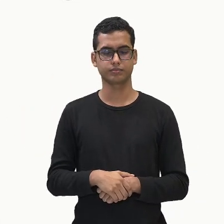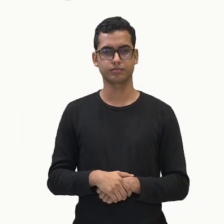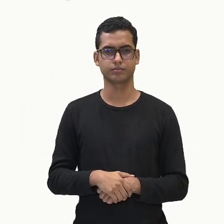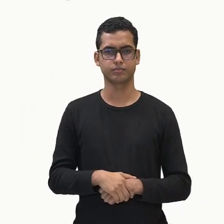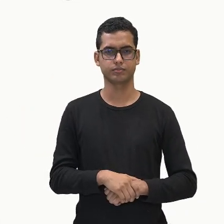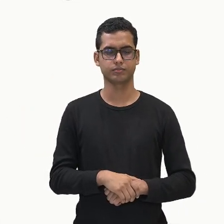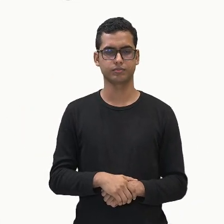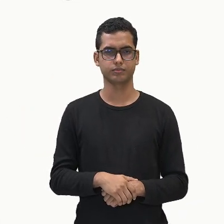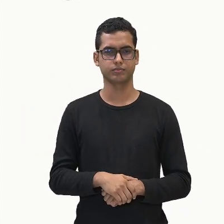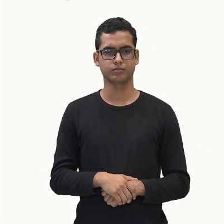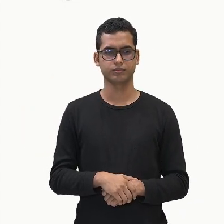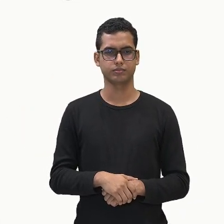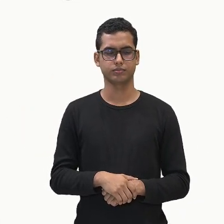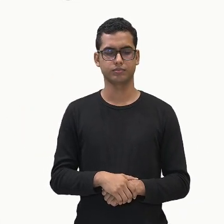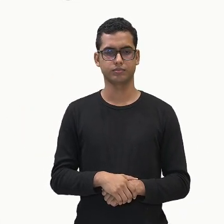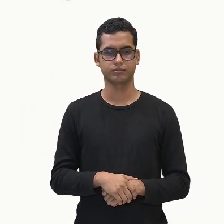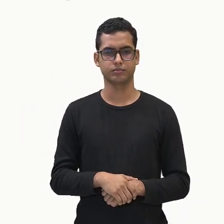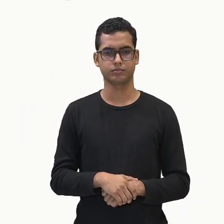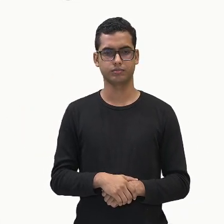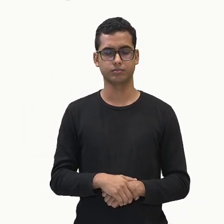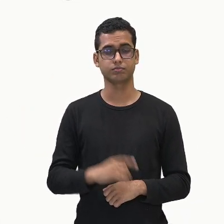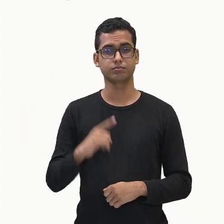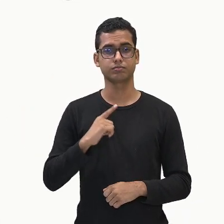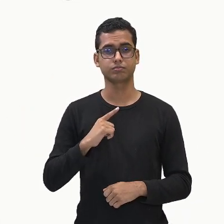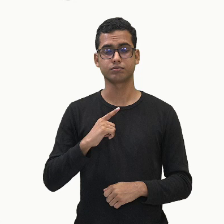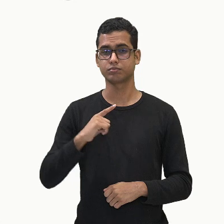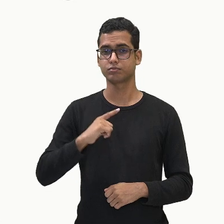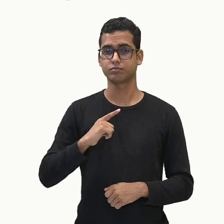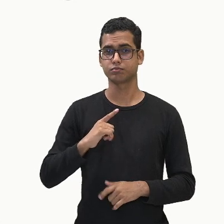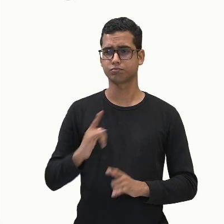diversas reparações. Então, toda obra nós temos aí um